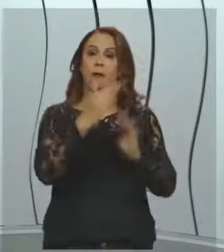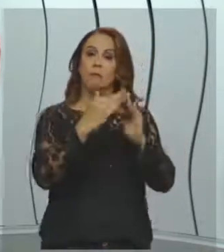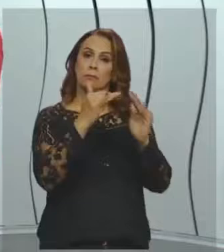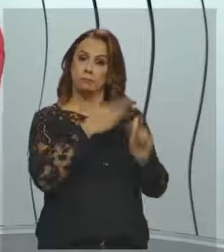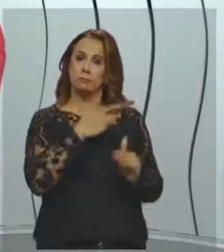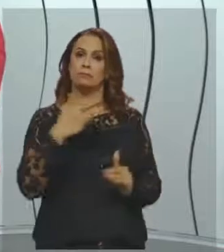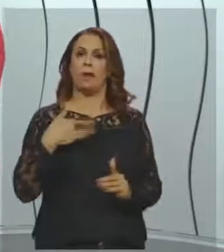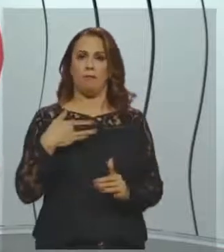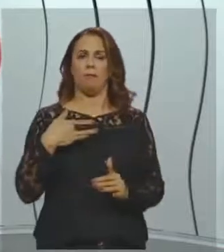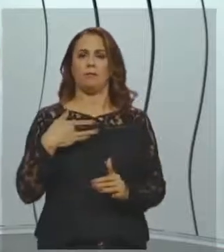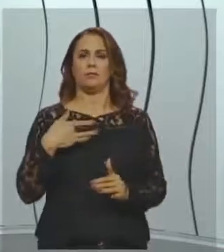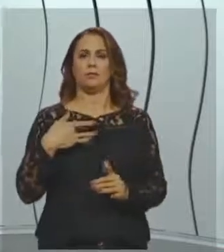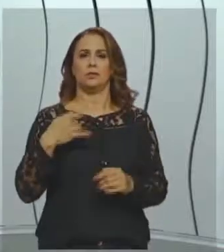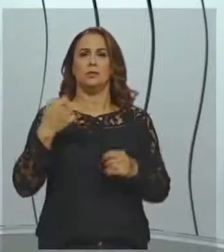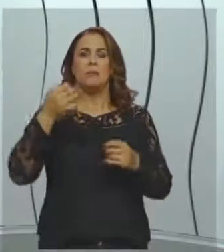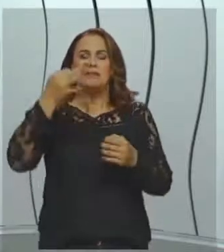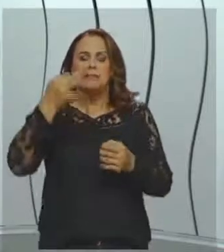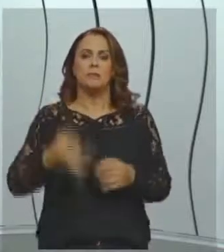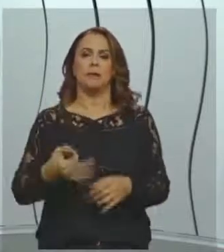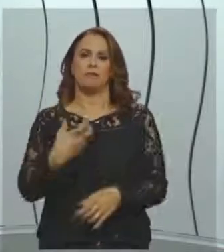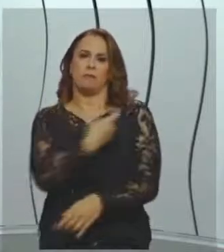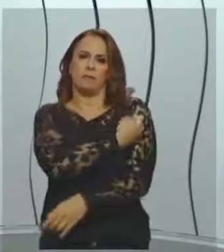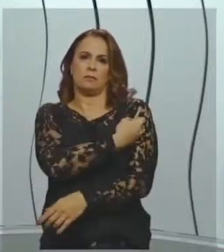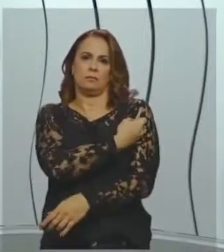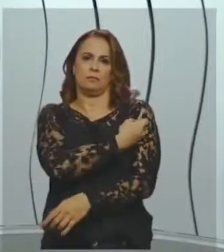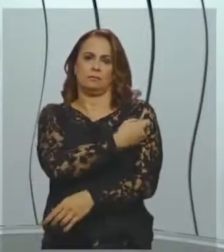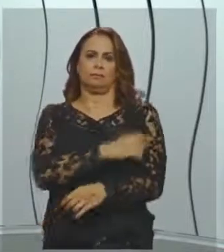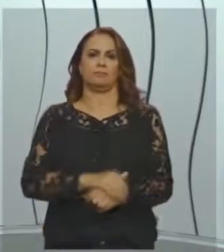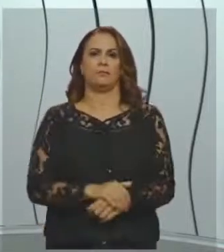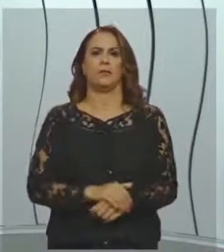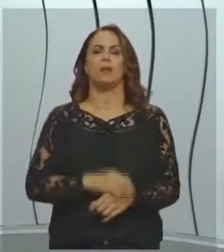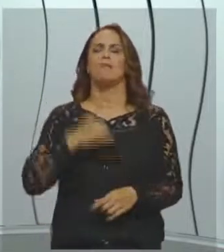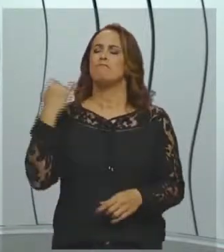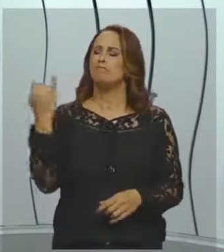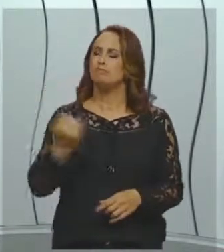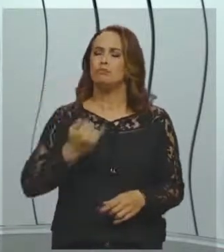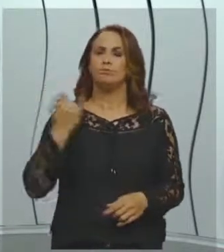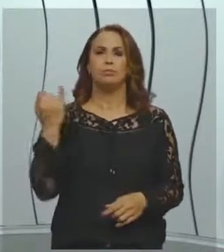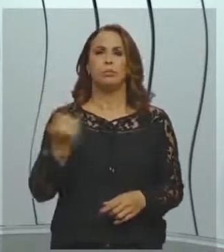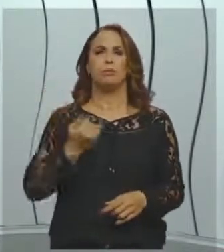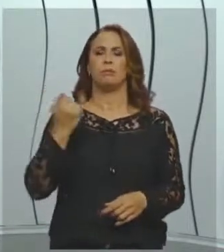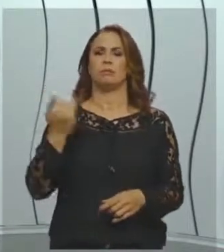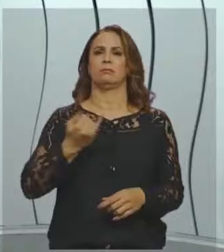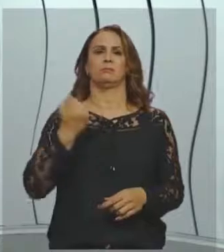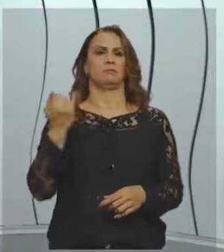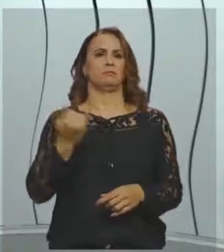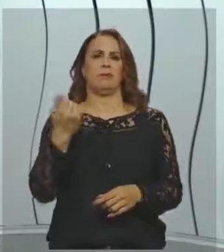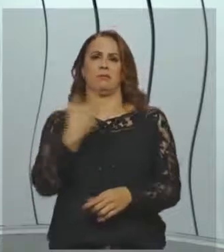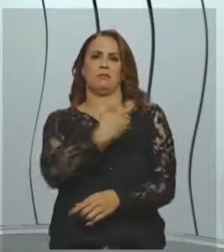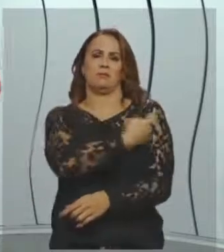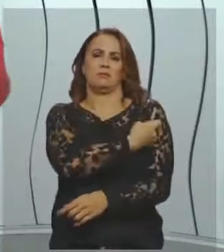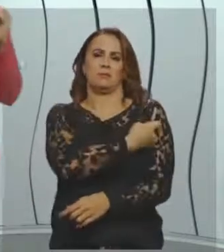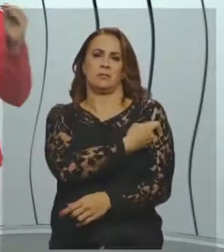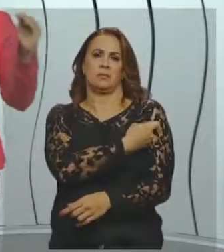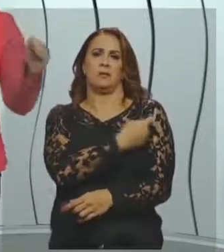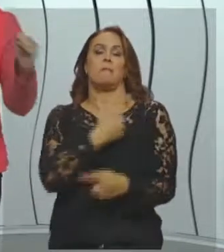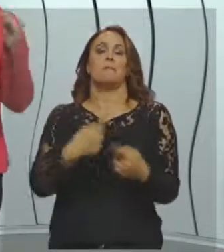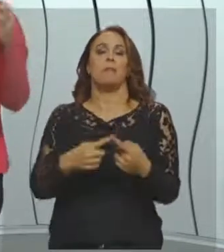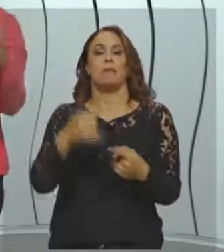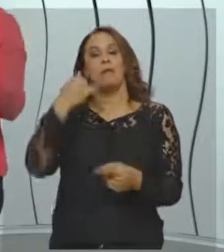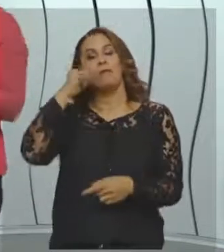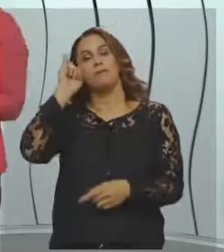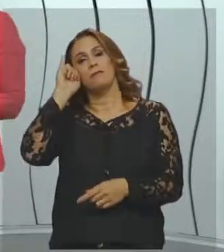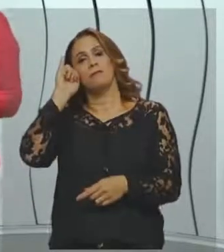sua carteira de vacinação fique em dia. É muito importante a vacinação porque a vacina é medida